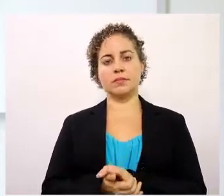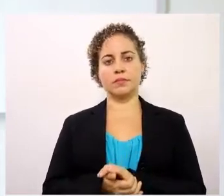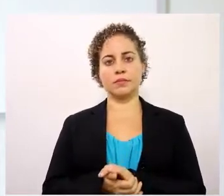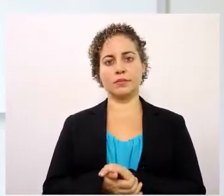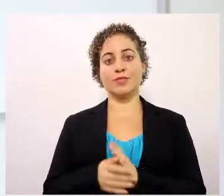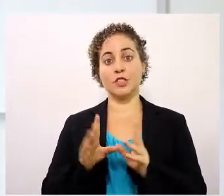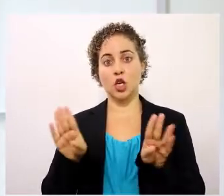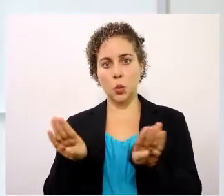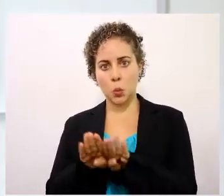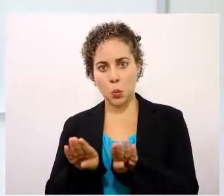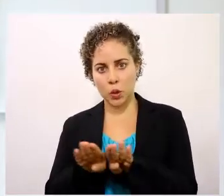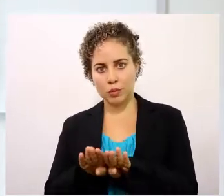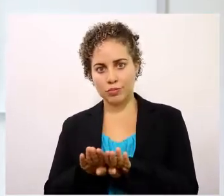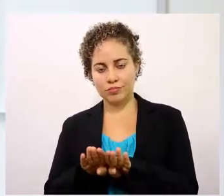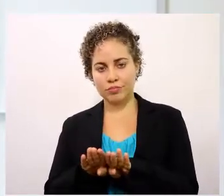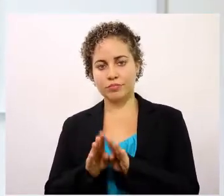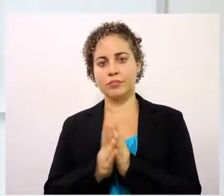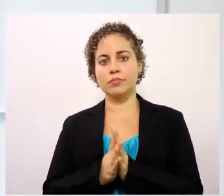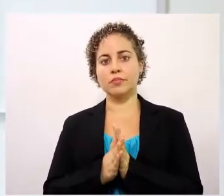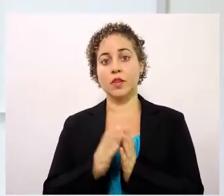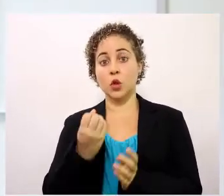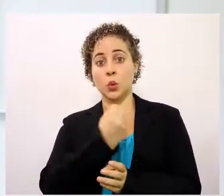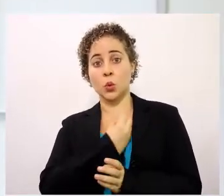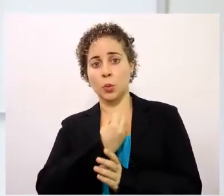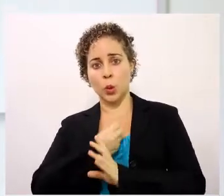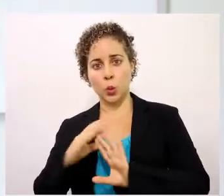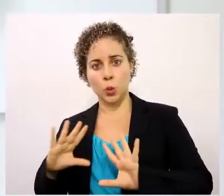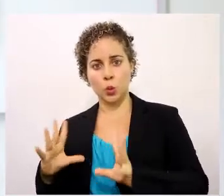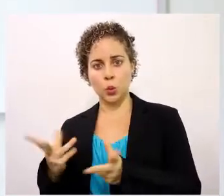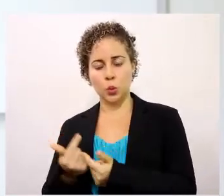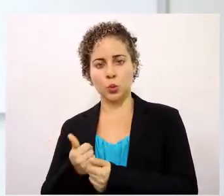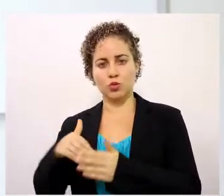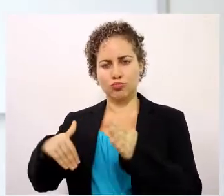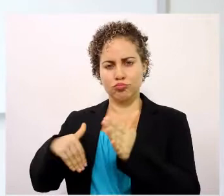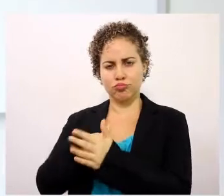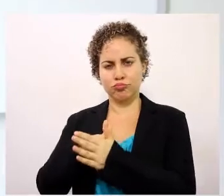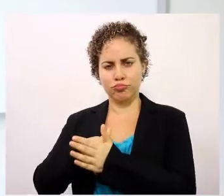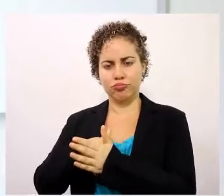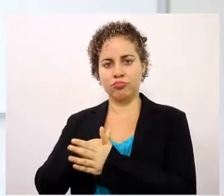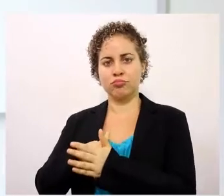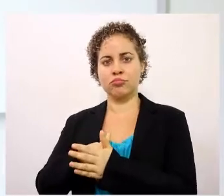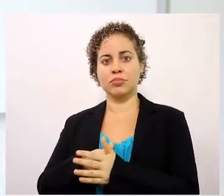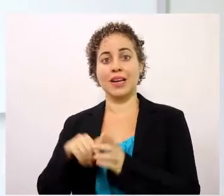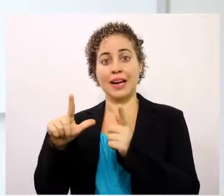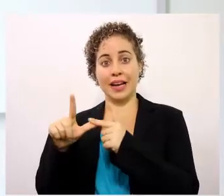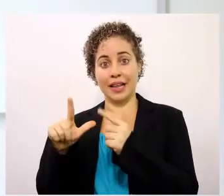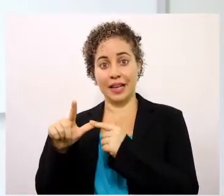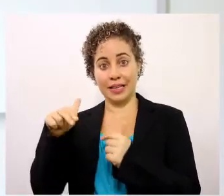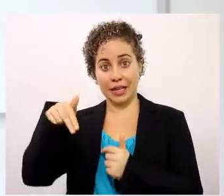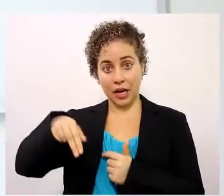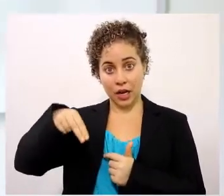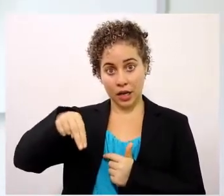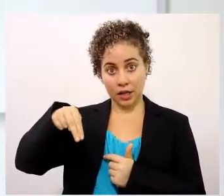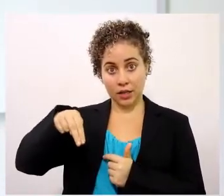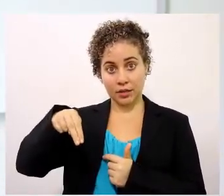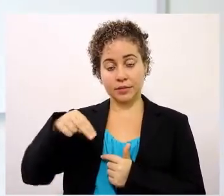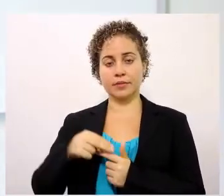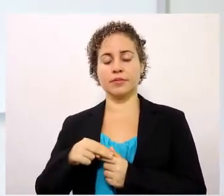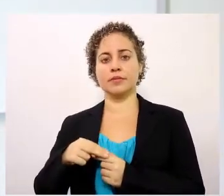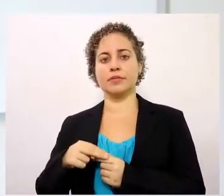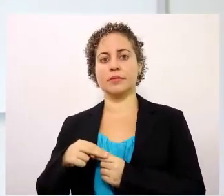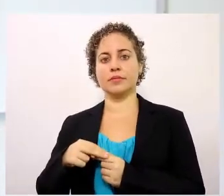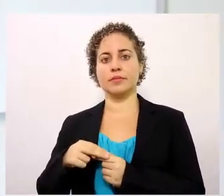vai ser igual ao número total de acidentes, representado pela letra N,